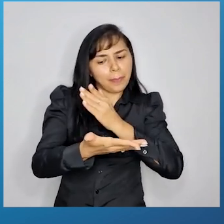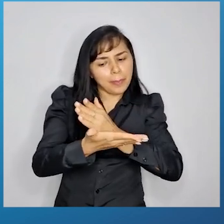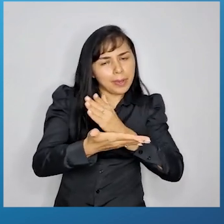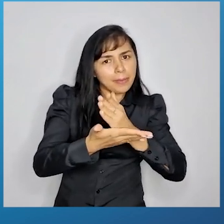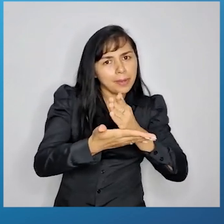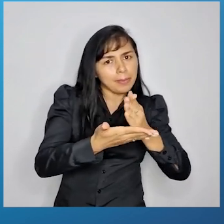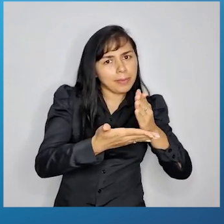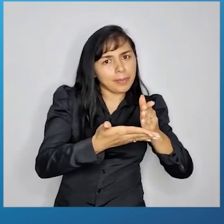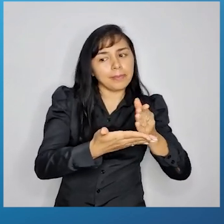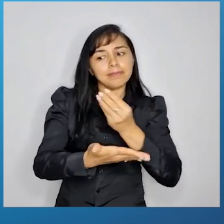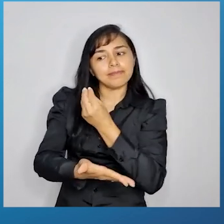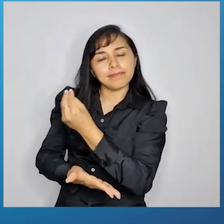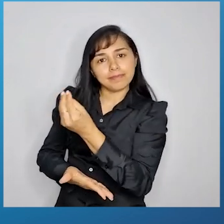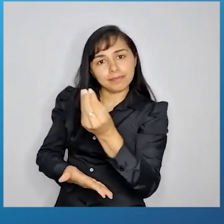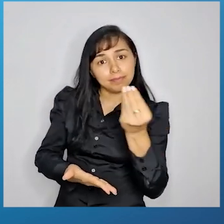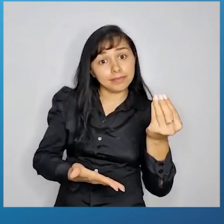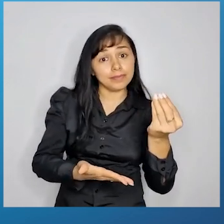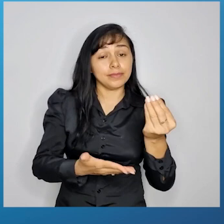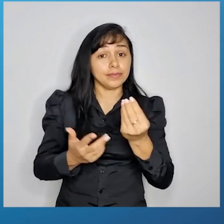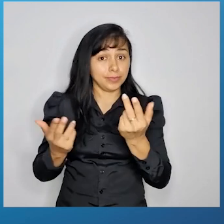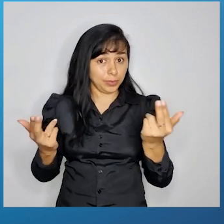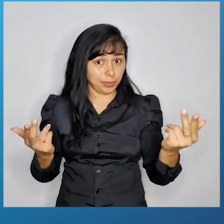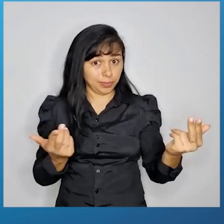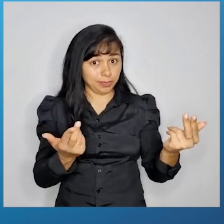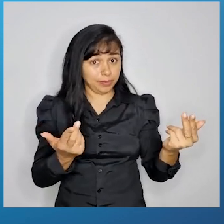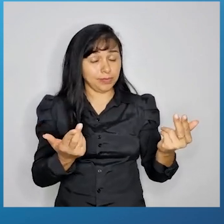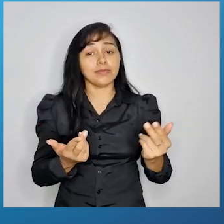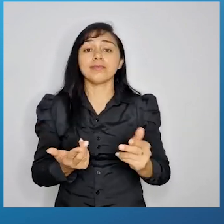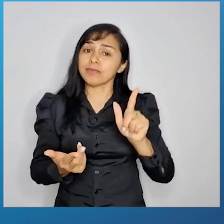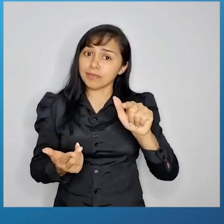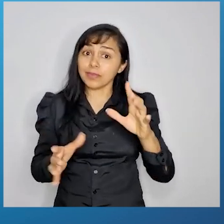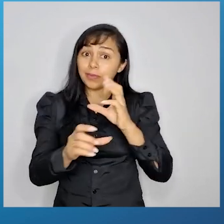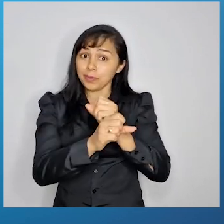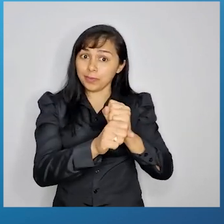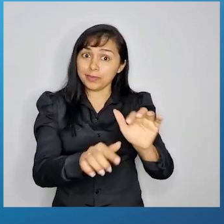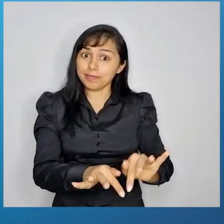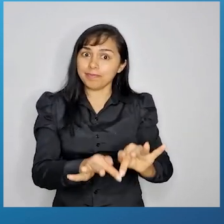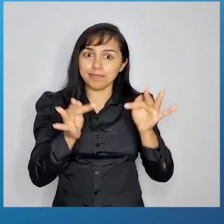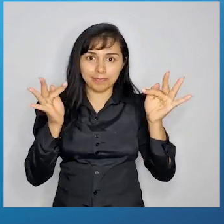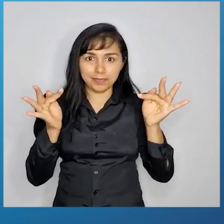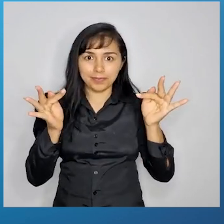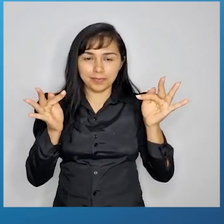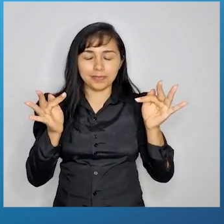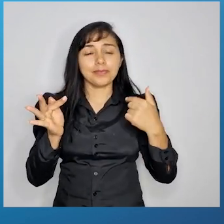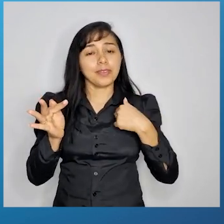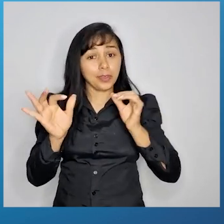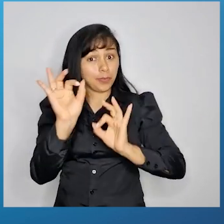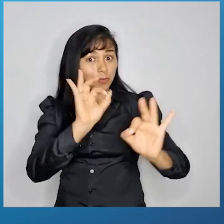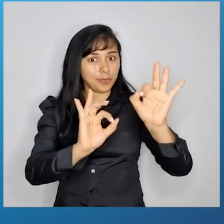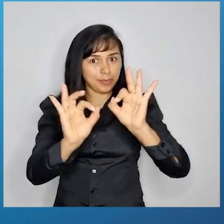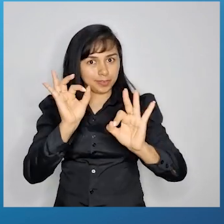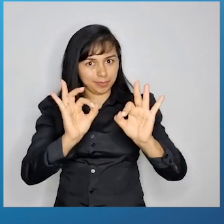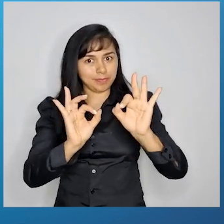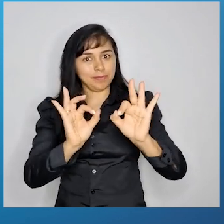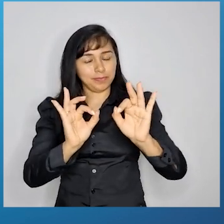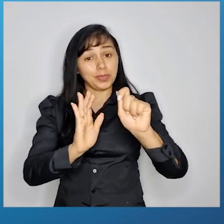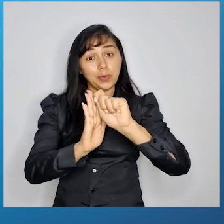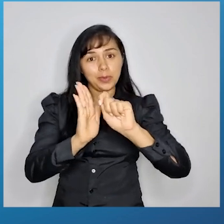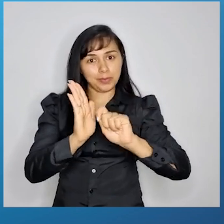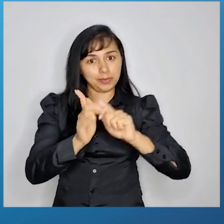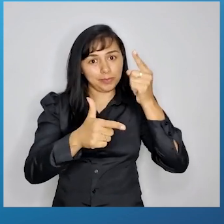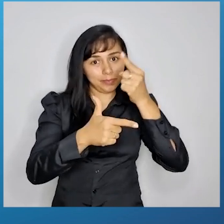dividir. Nós vamos usar, uma conta bem simples, é uma operação bem simples. Eu vou montar aqui,